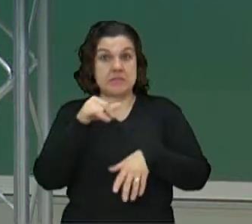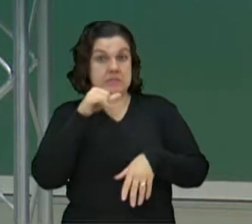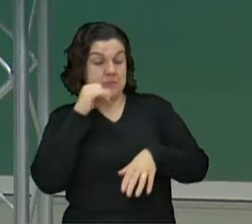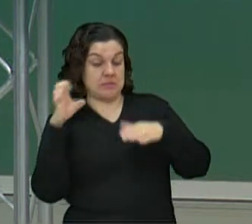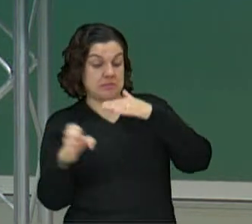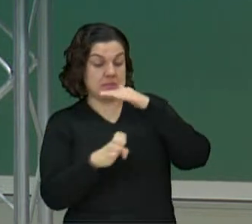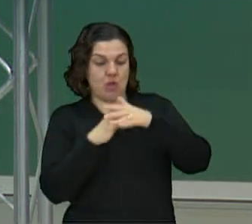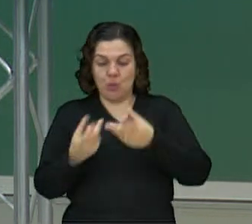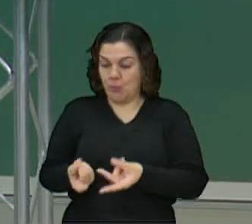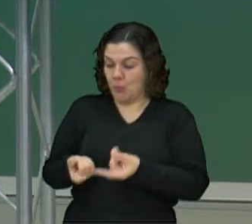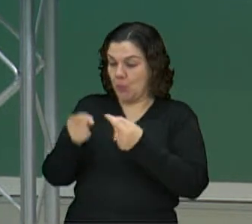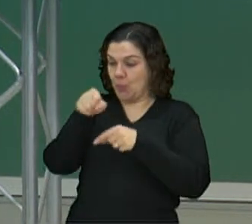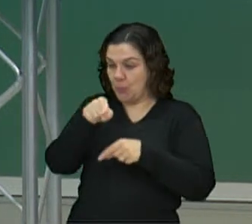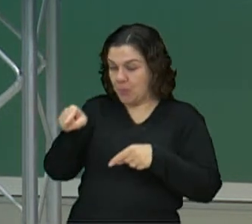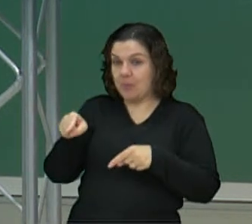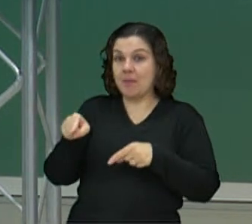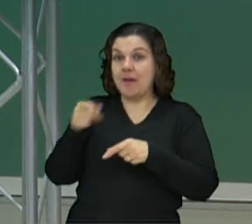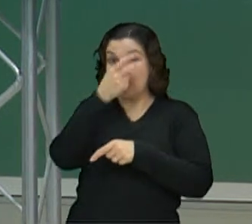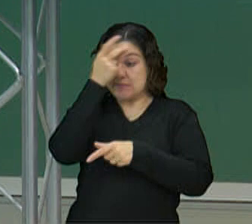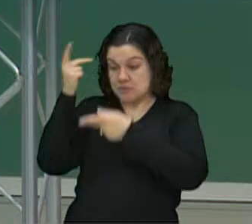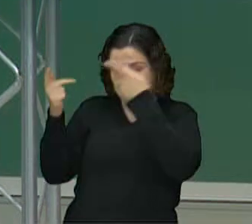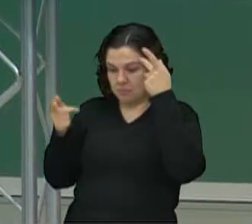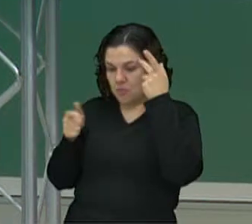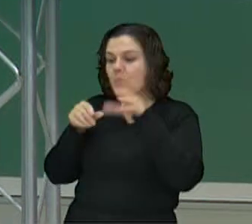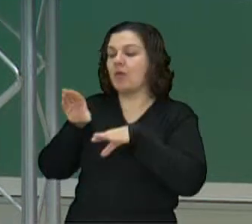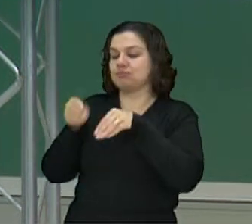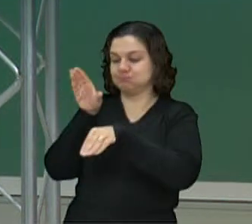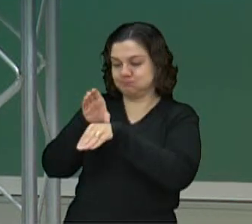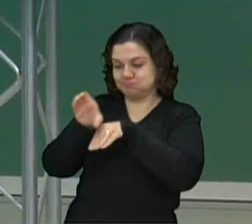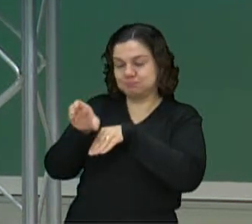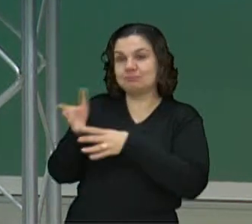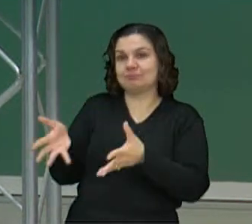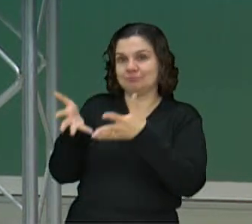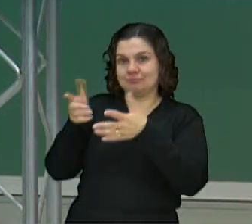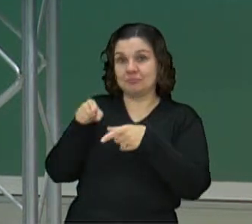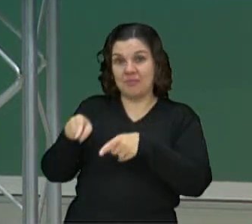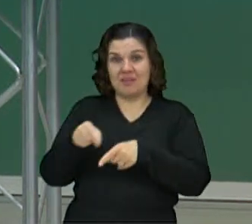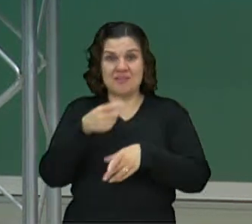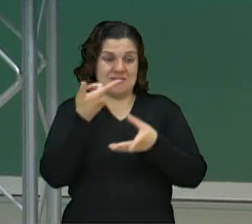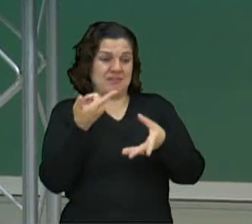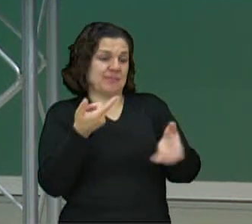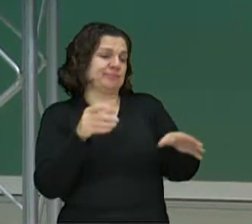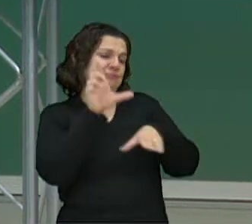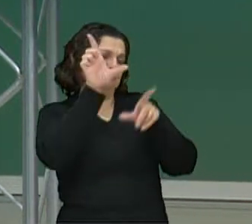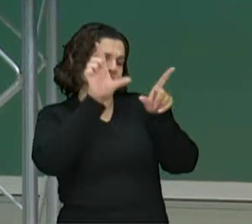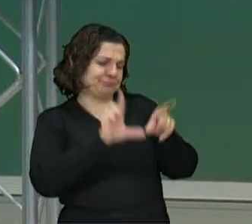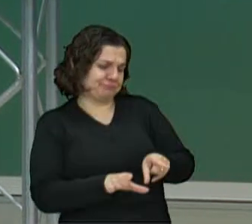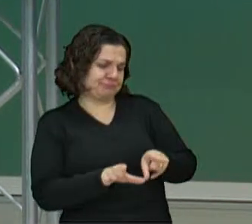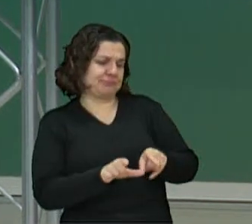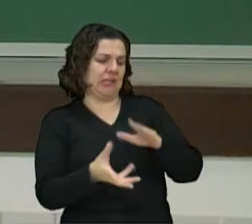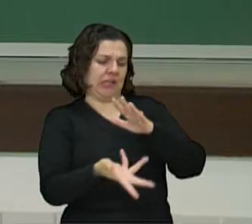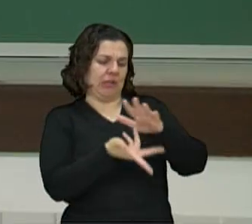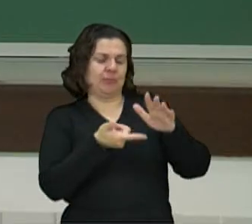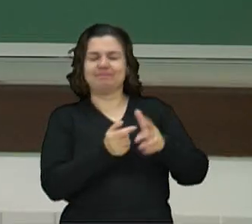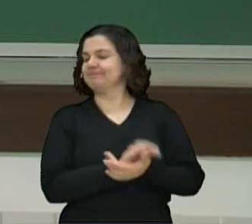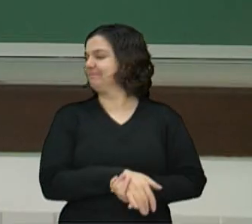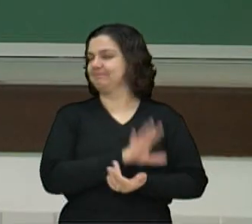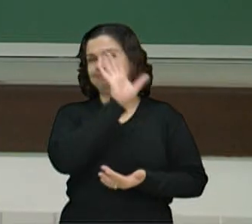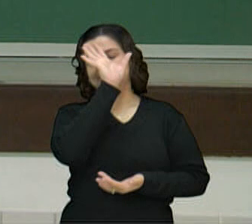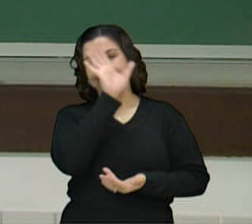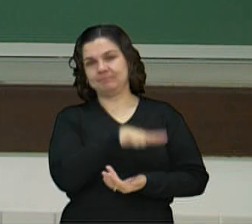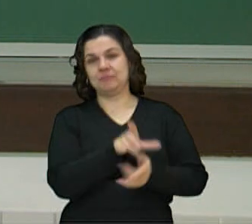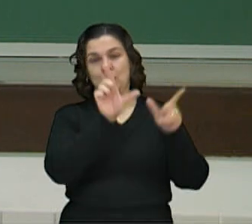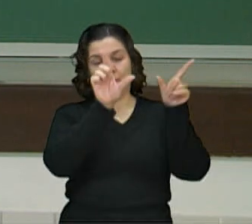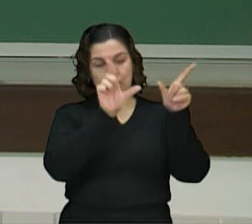dar lucro, muitas pessoas querem investir naquela empresa. Se uma empresa não dá lucro, menos pessoas vão querer